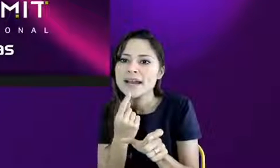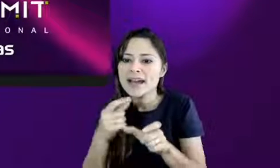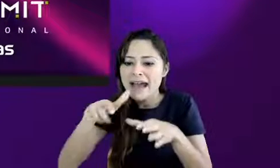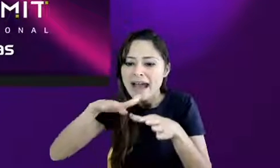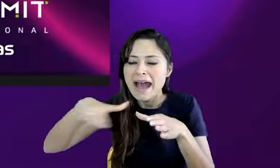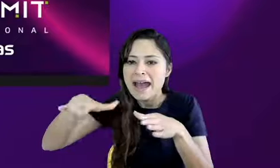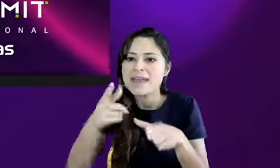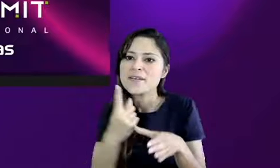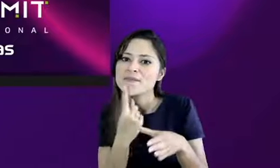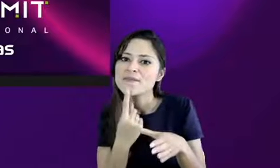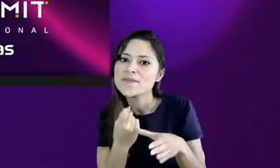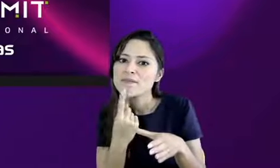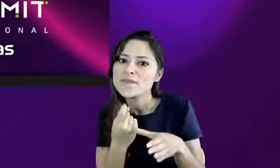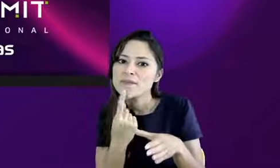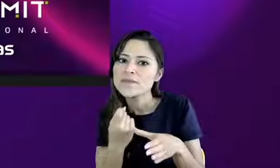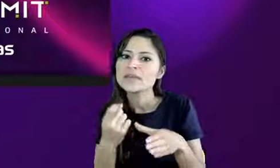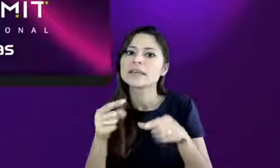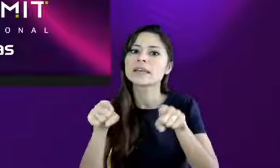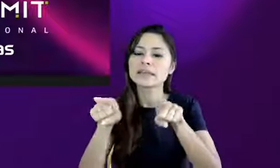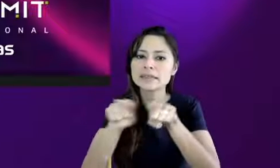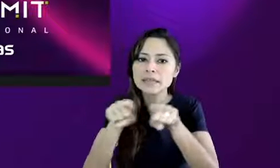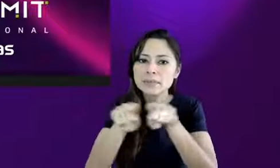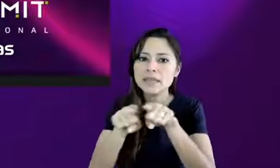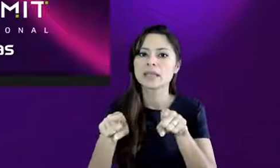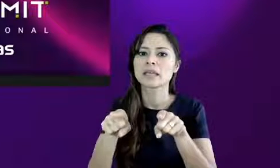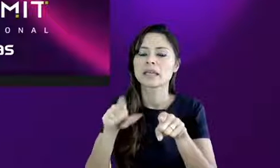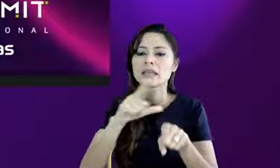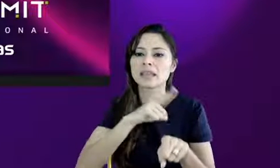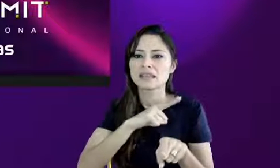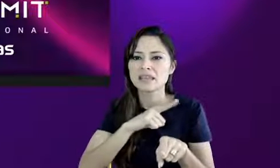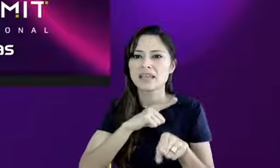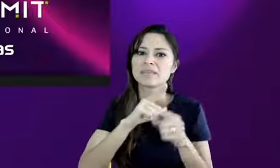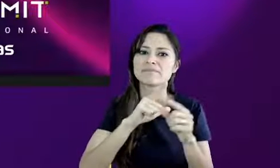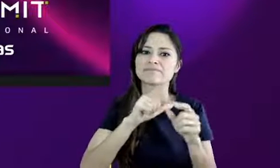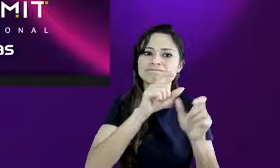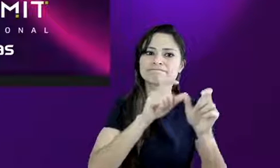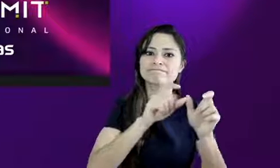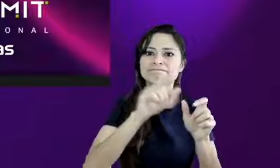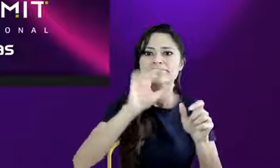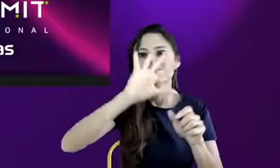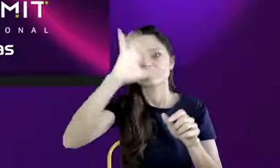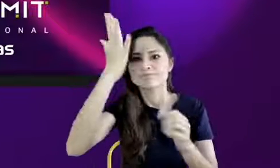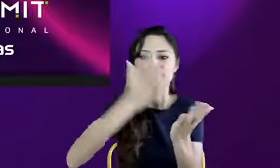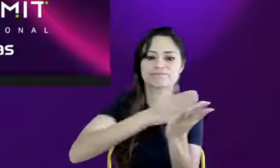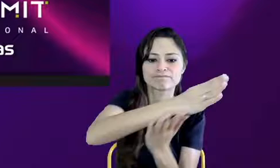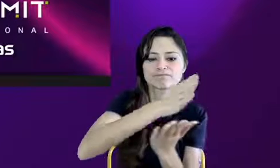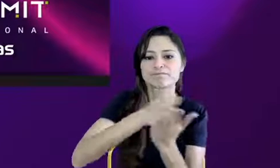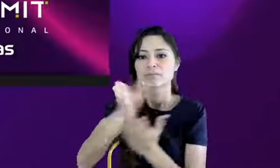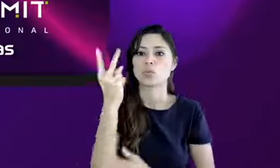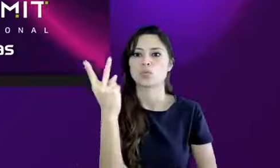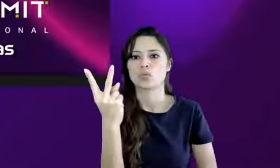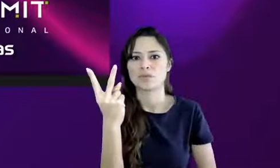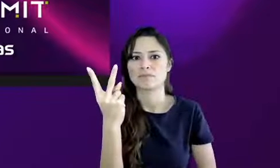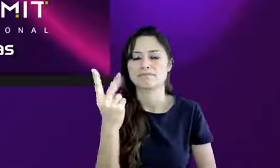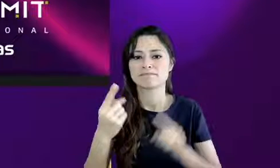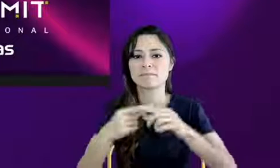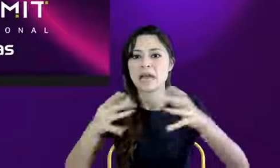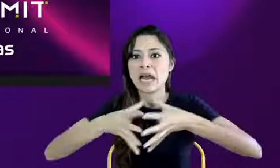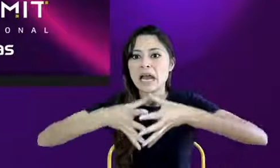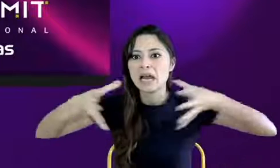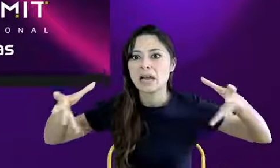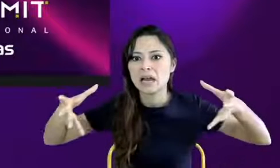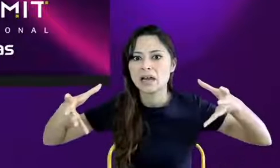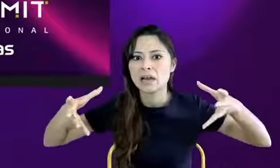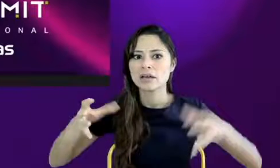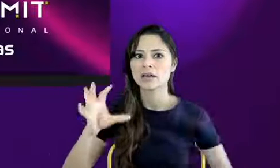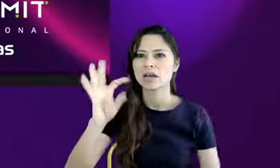hepática, o tofacitinib está associado a duas situações muito especiais, que são aumento dos fenômenos